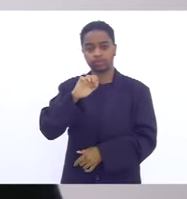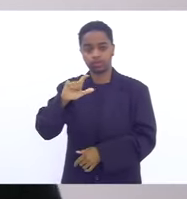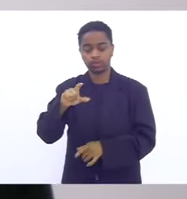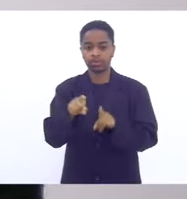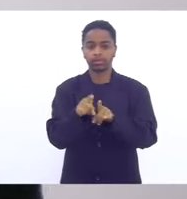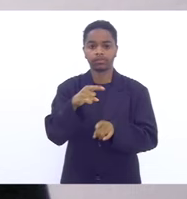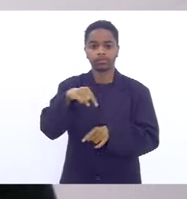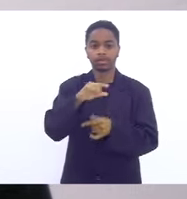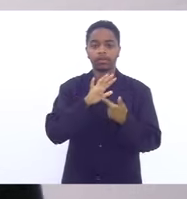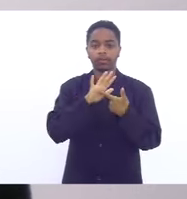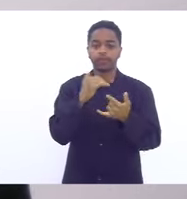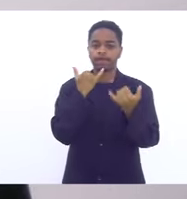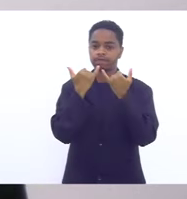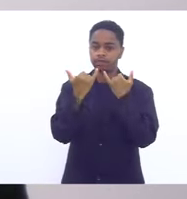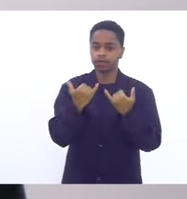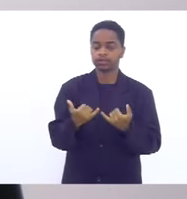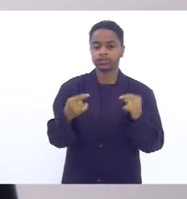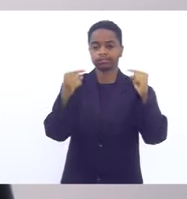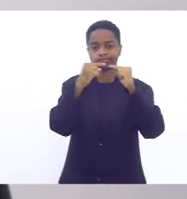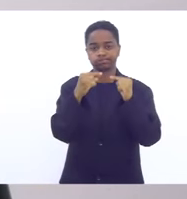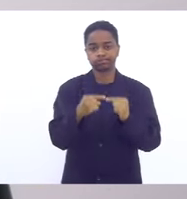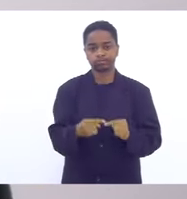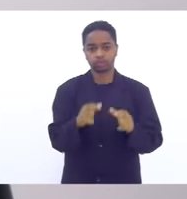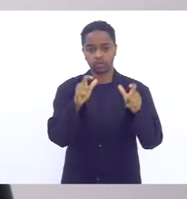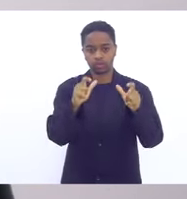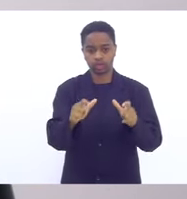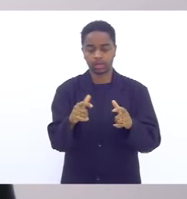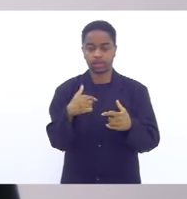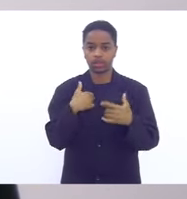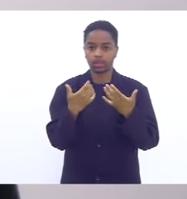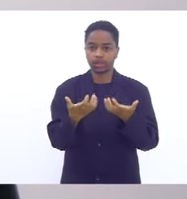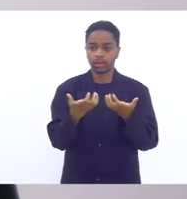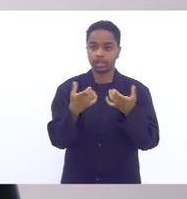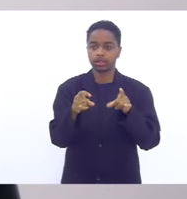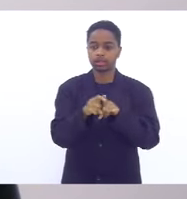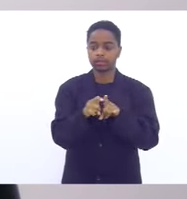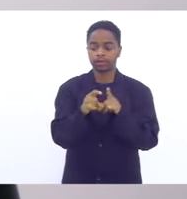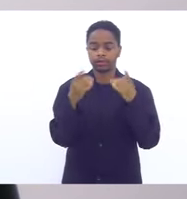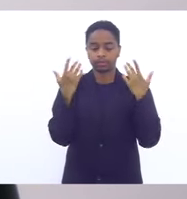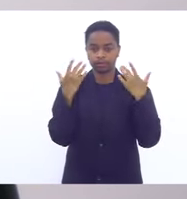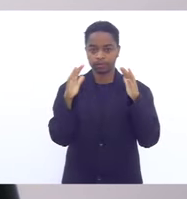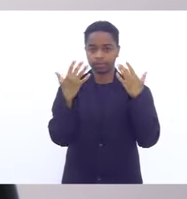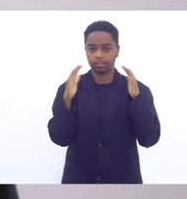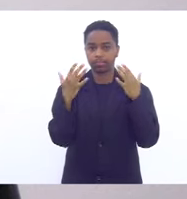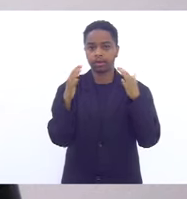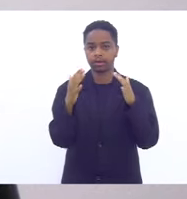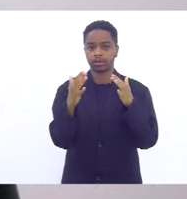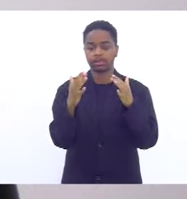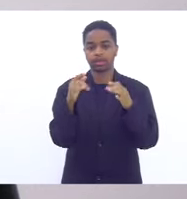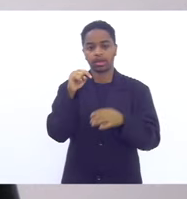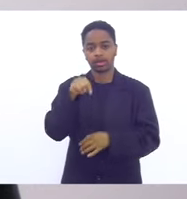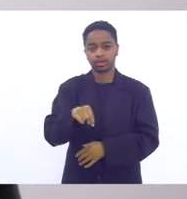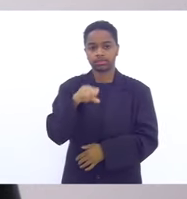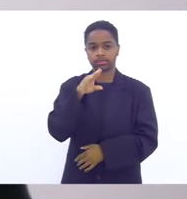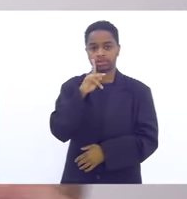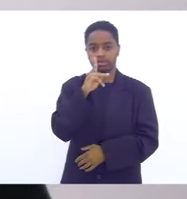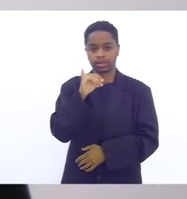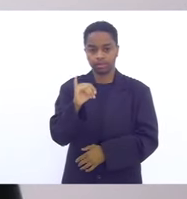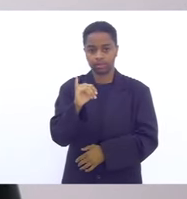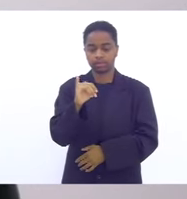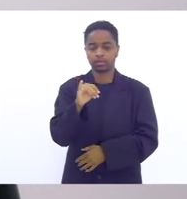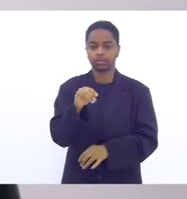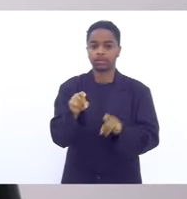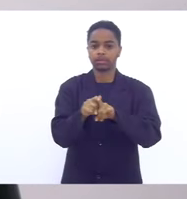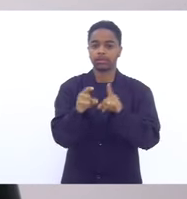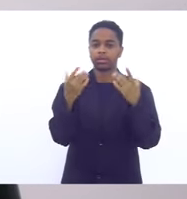mais direcionada para cada localidade. Desde já, presidente, queria parabenizar aqui essa CPI, essa condução,